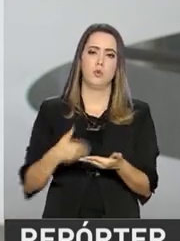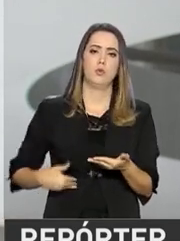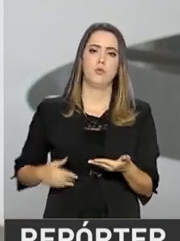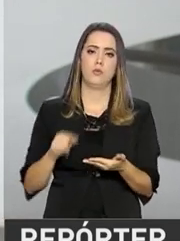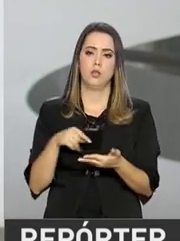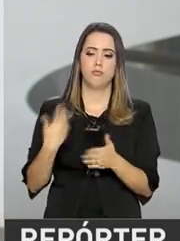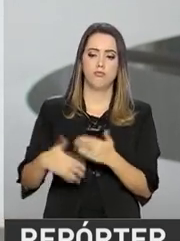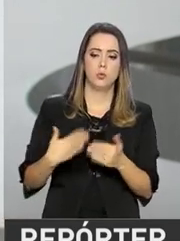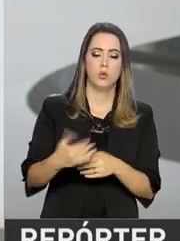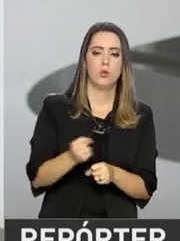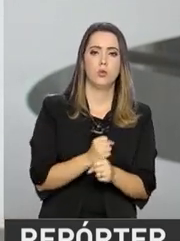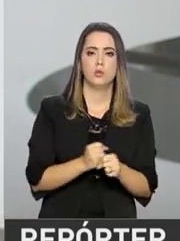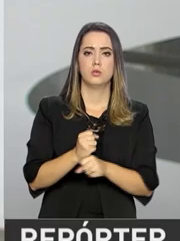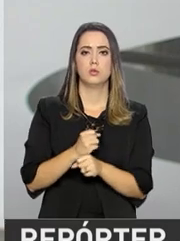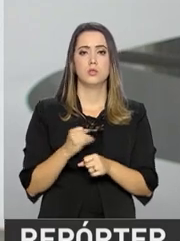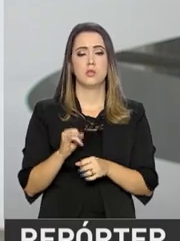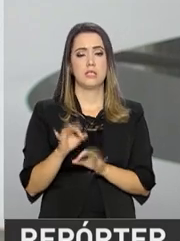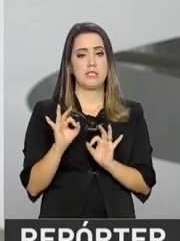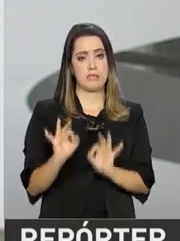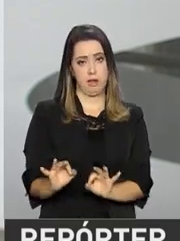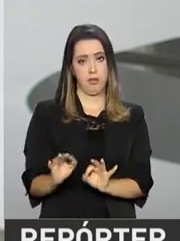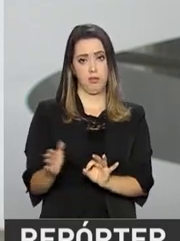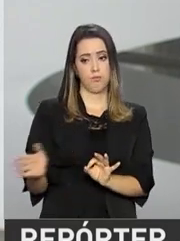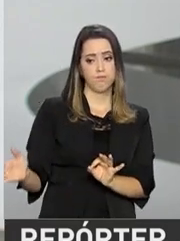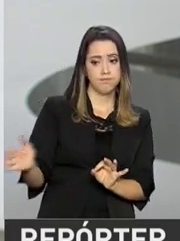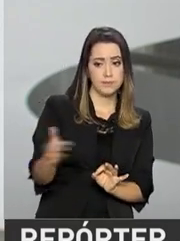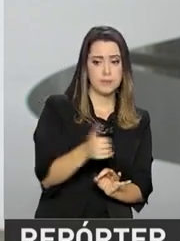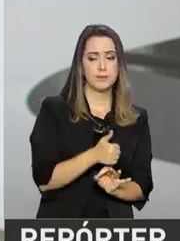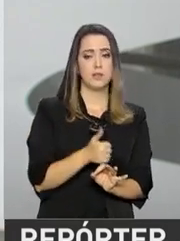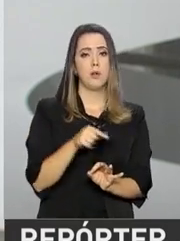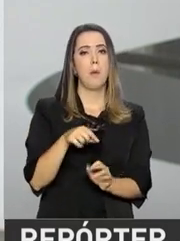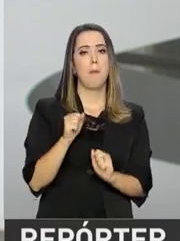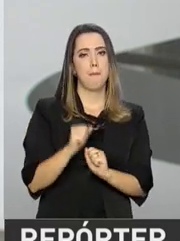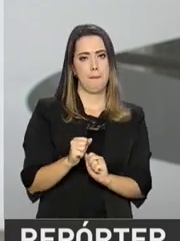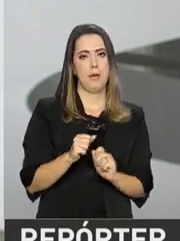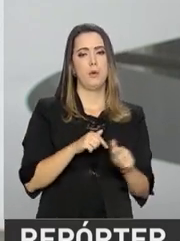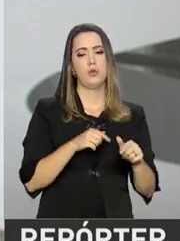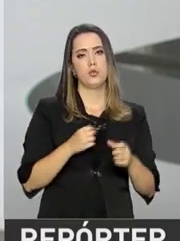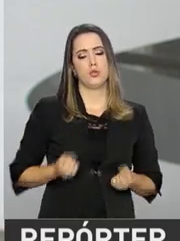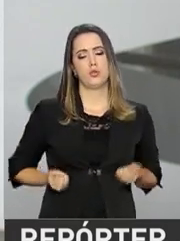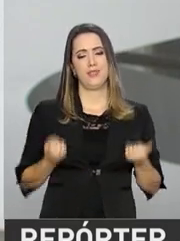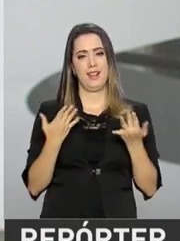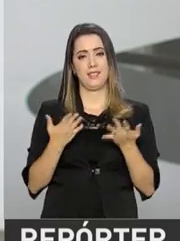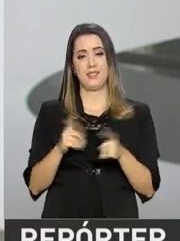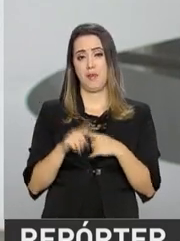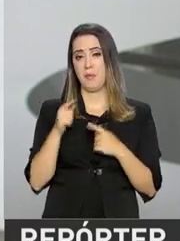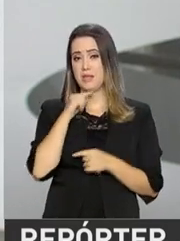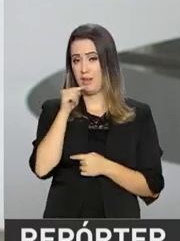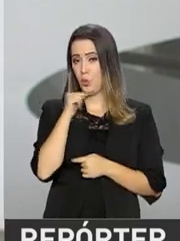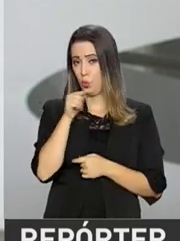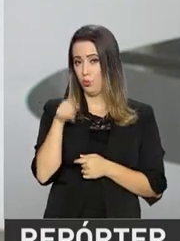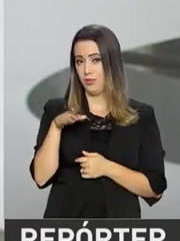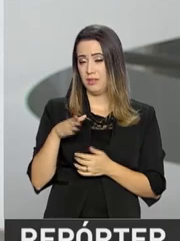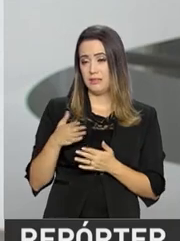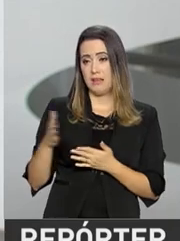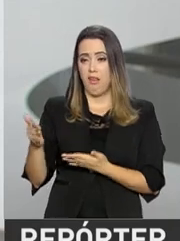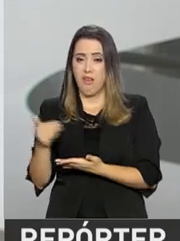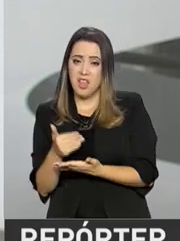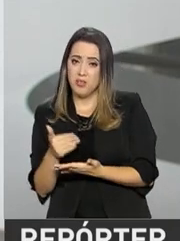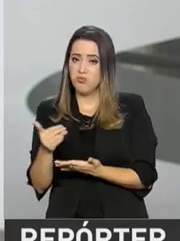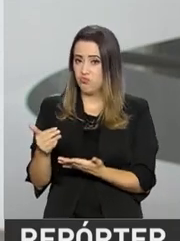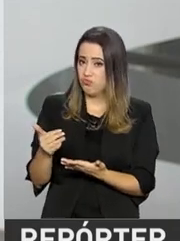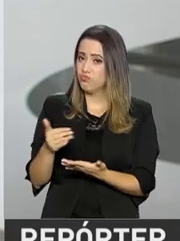do ano se elas forem confirmadas ele é executado se houver do mas em relação à confirmação dessas